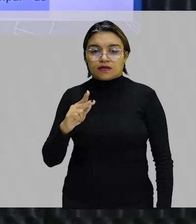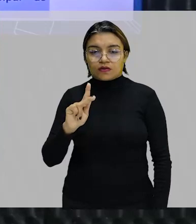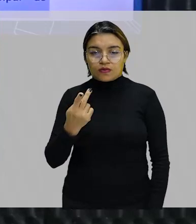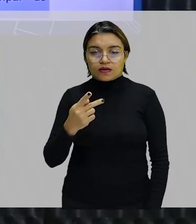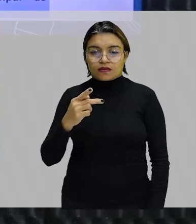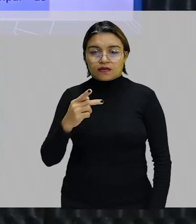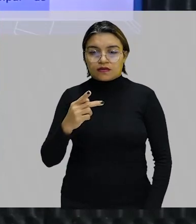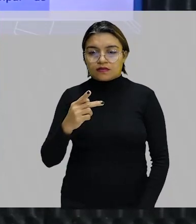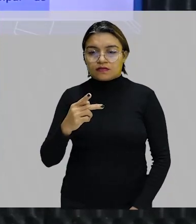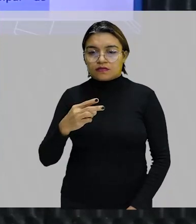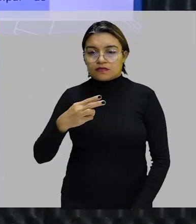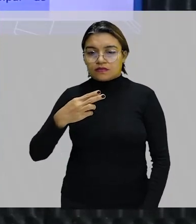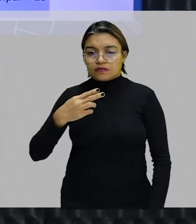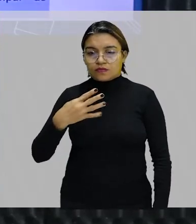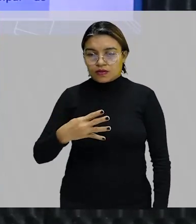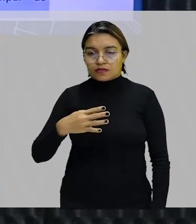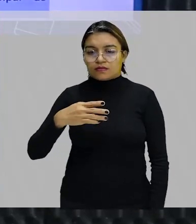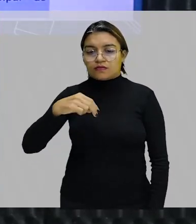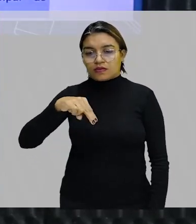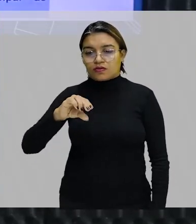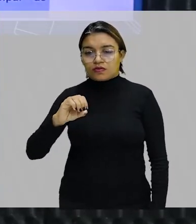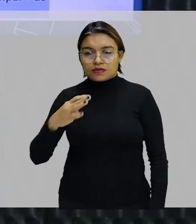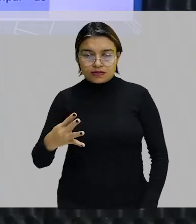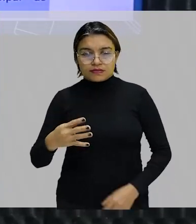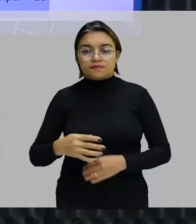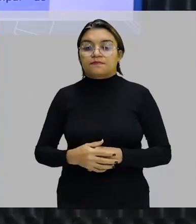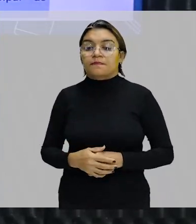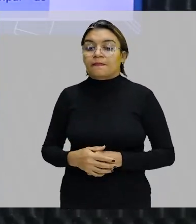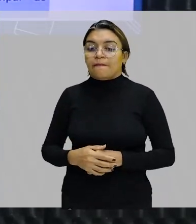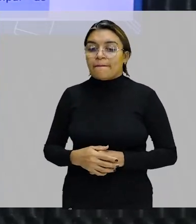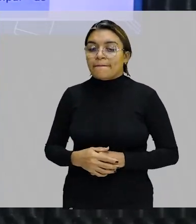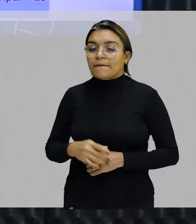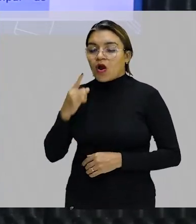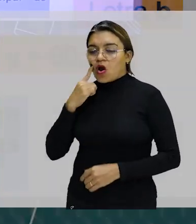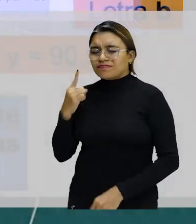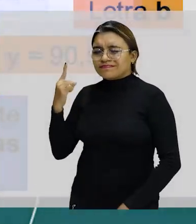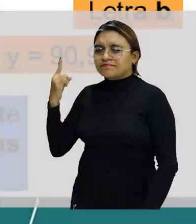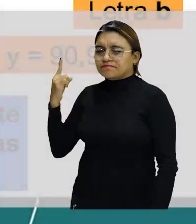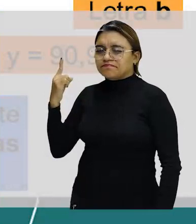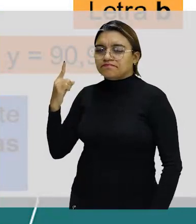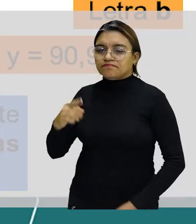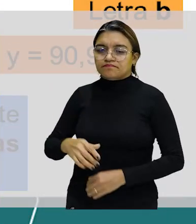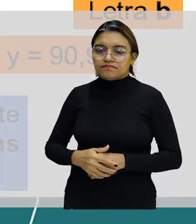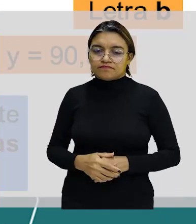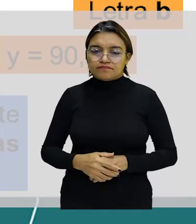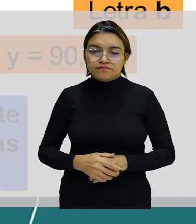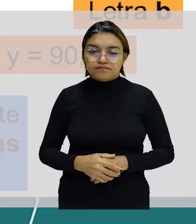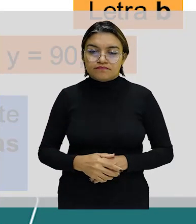Bom, feito isso, olha só. Veja que a resposta